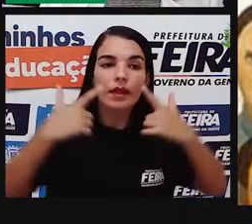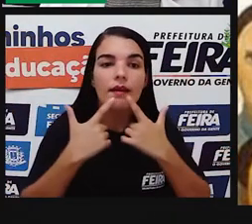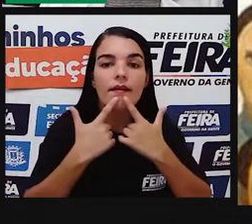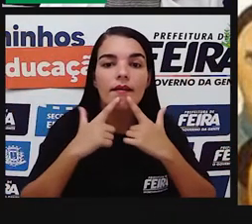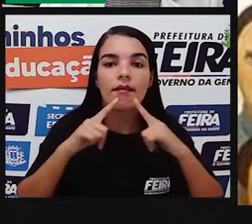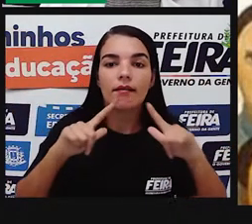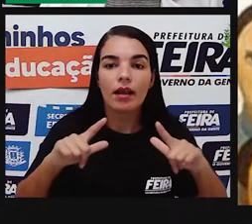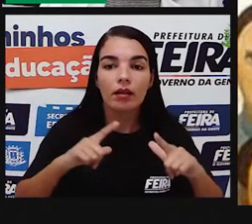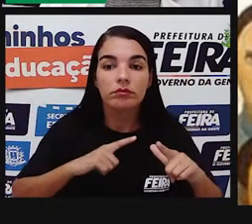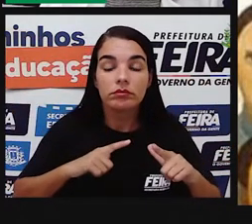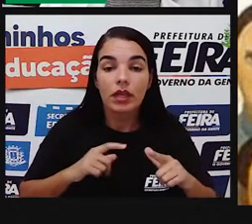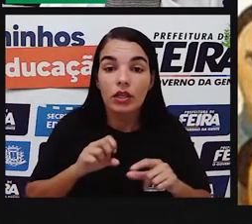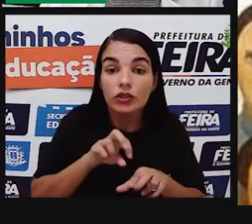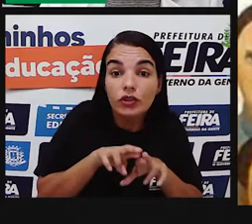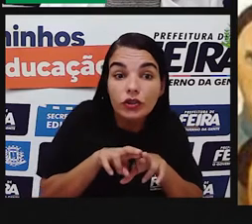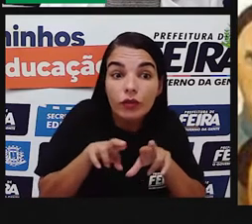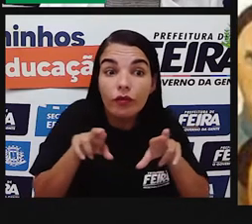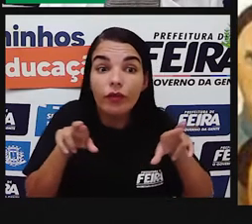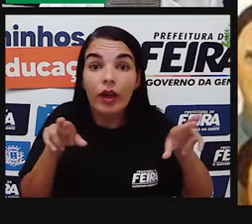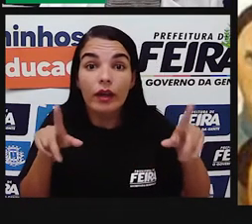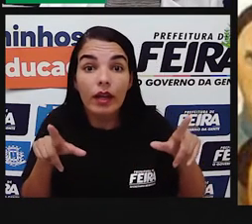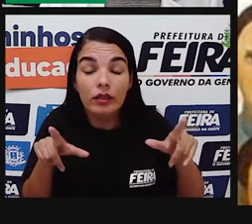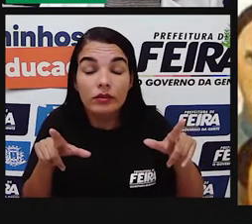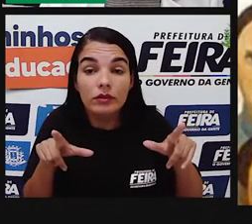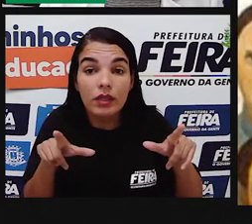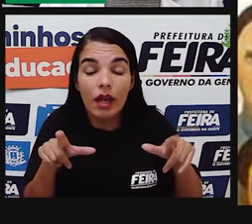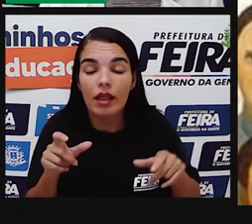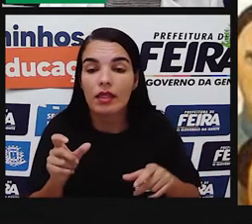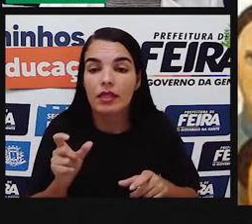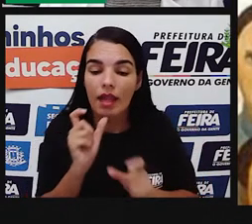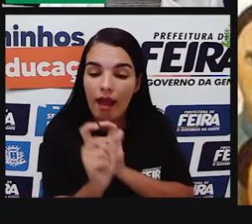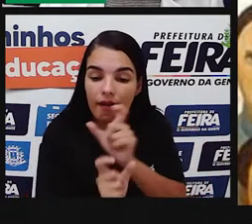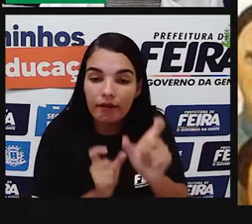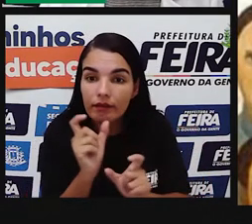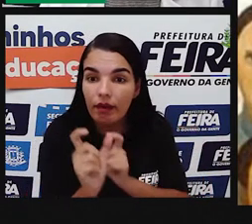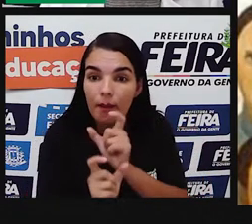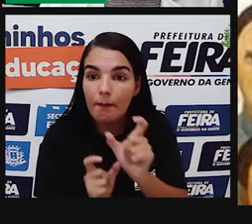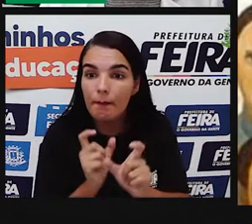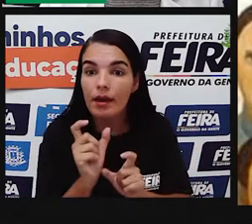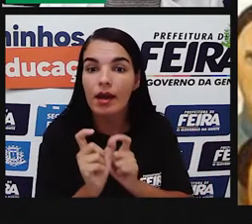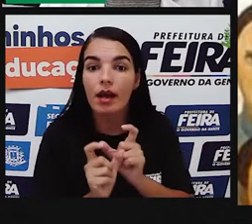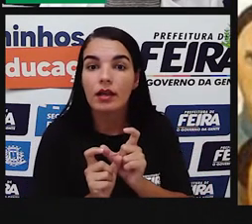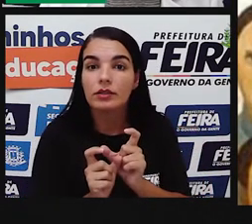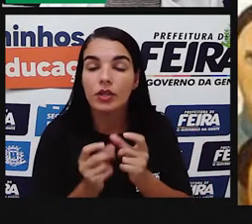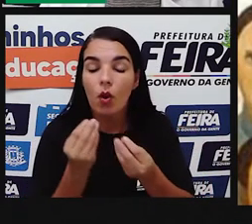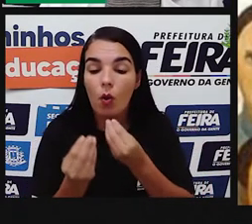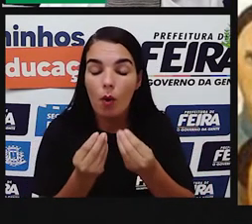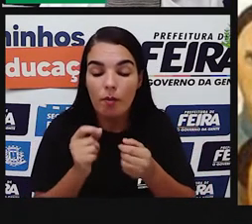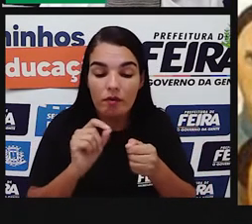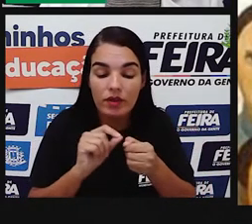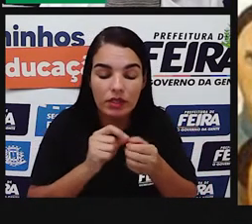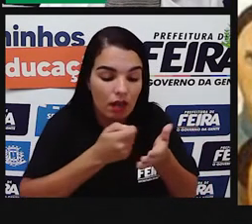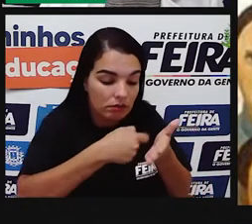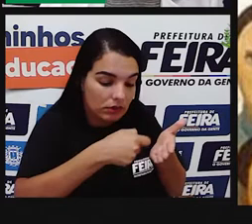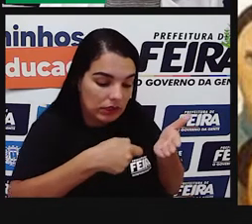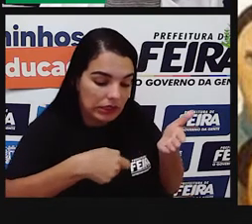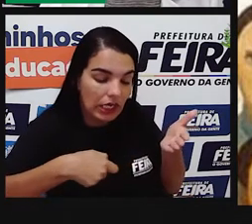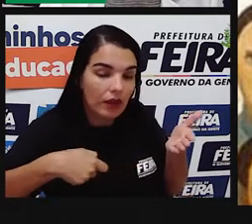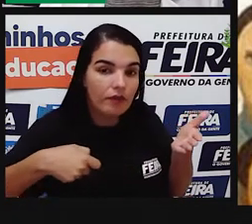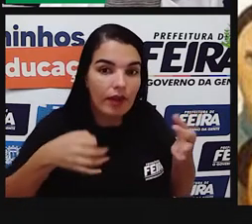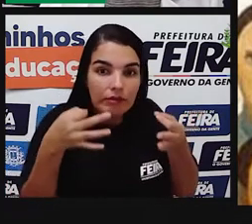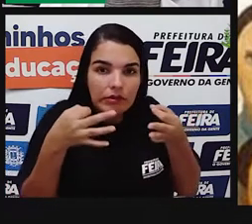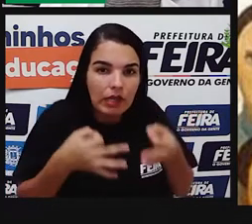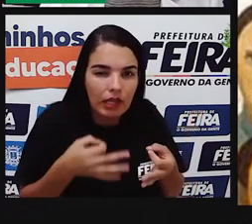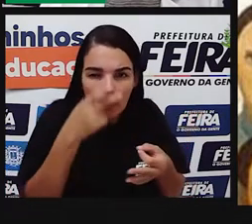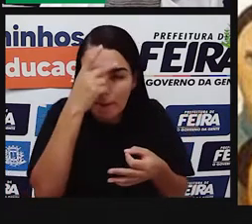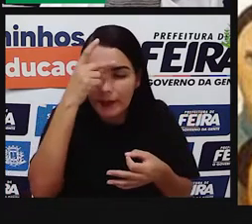se diferenciam da norma padrão. Norma padrão é a forma de escrever e de falar das pessoas cultas, a forma